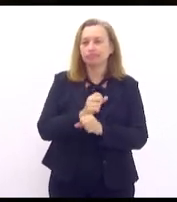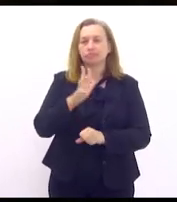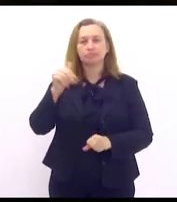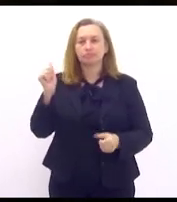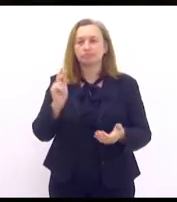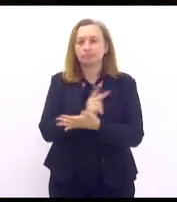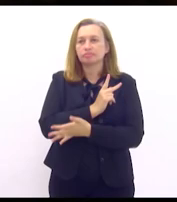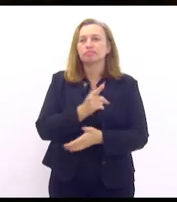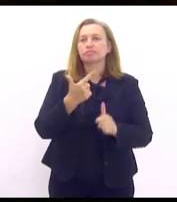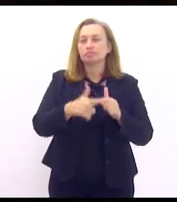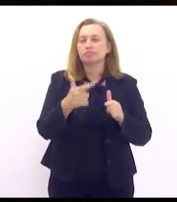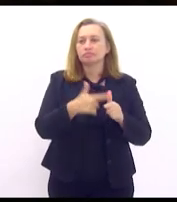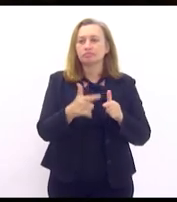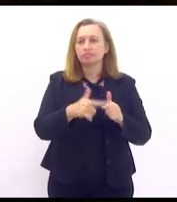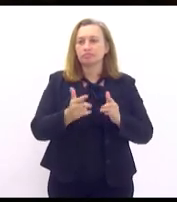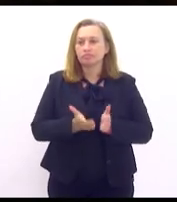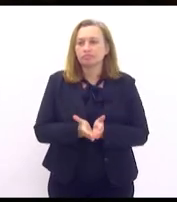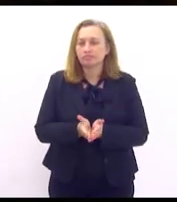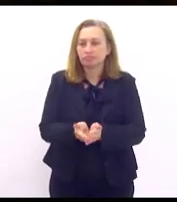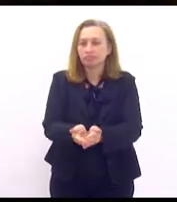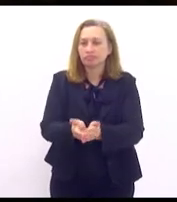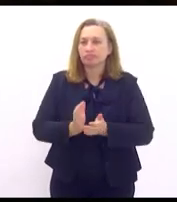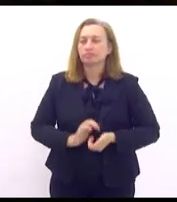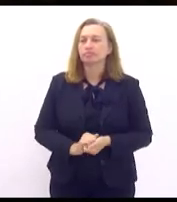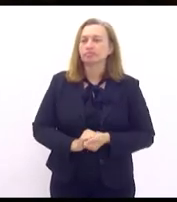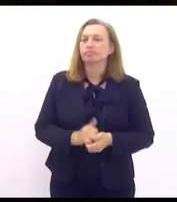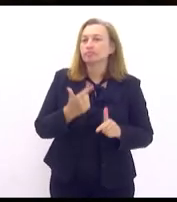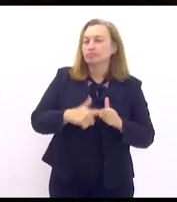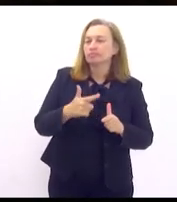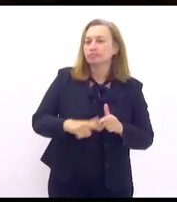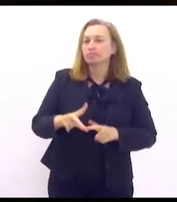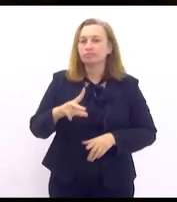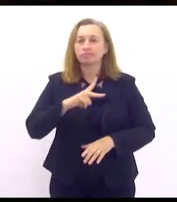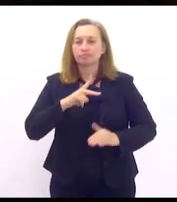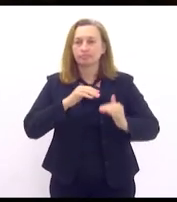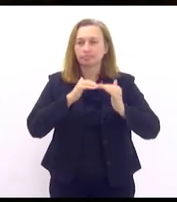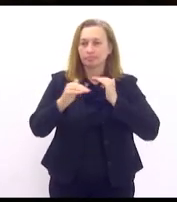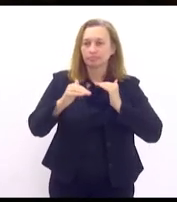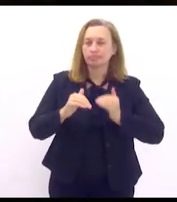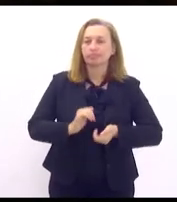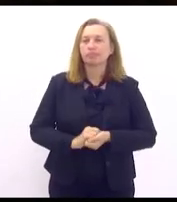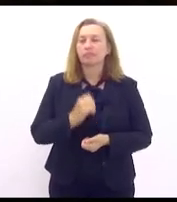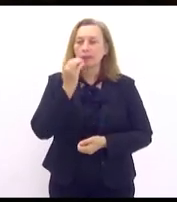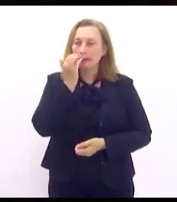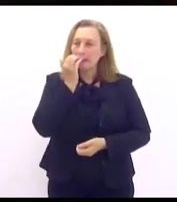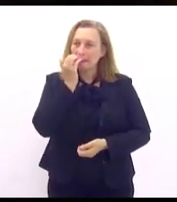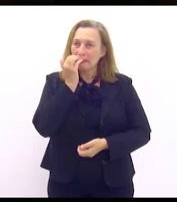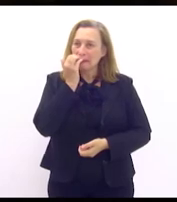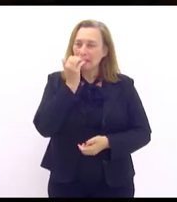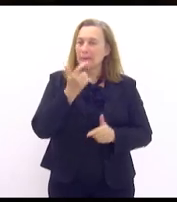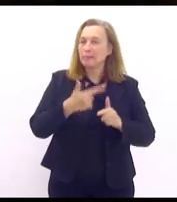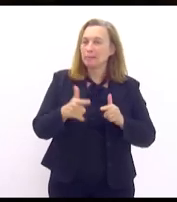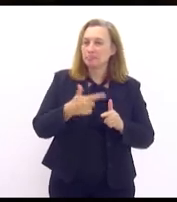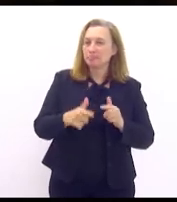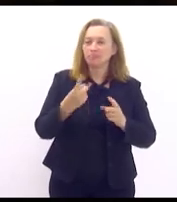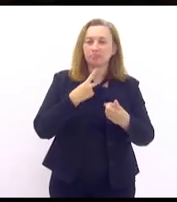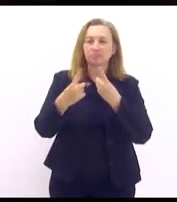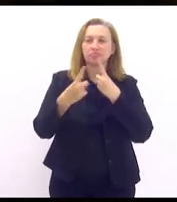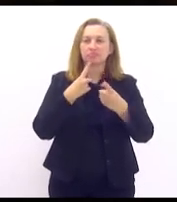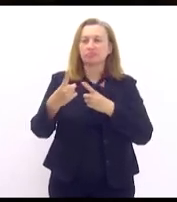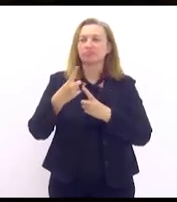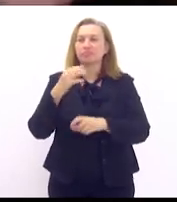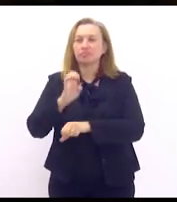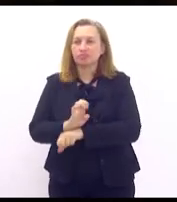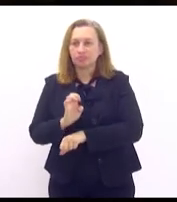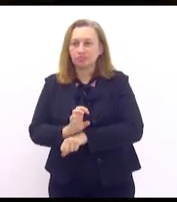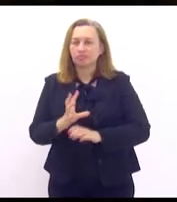Aí teve problema na concessão das barcas, tem problema na concessão da própria supervia, tem problema nas rodovias estaduais, nesse modelo